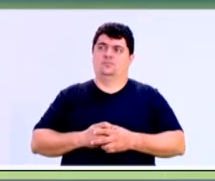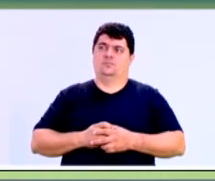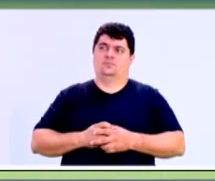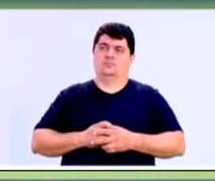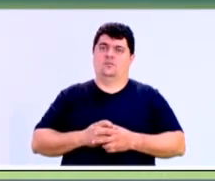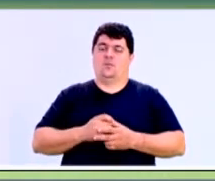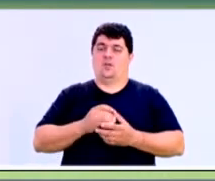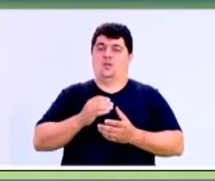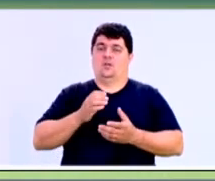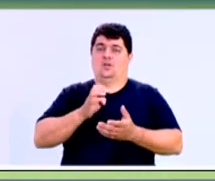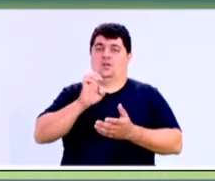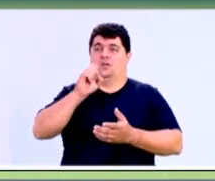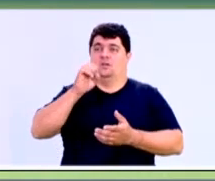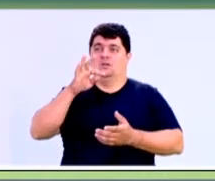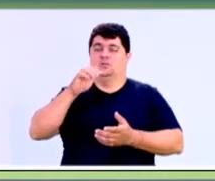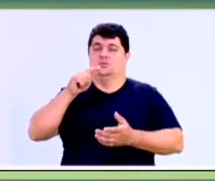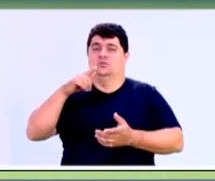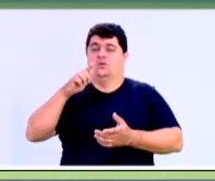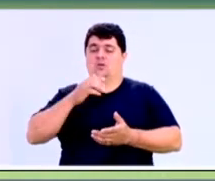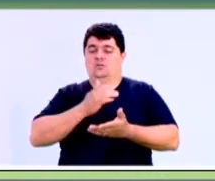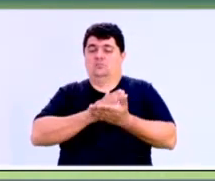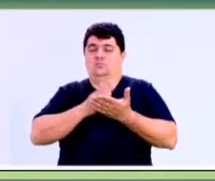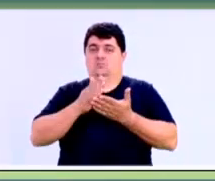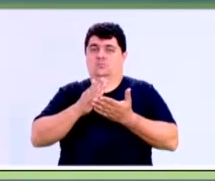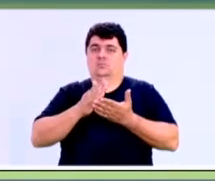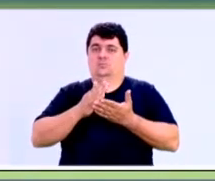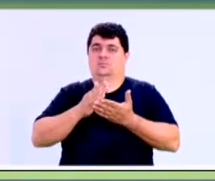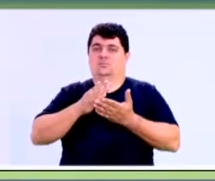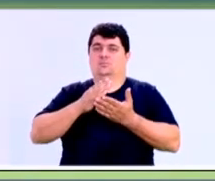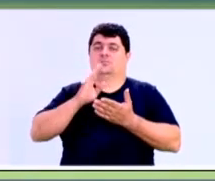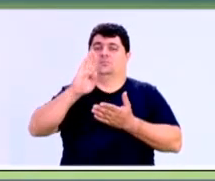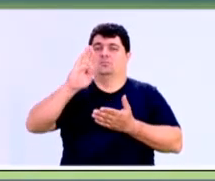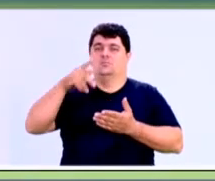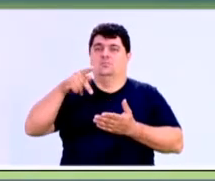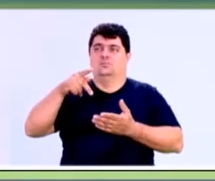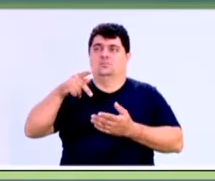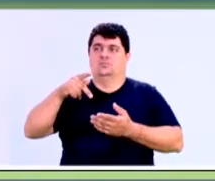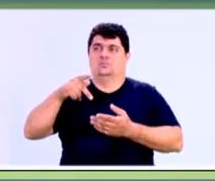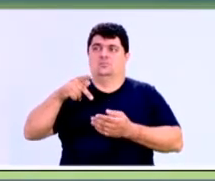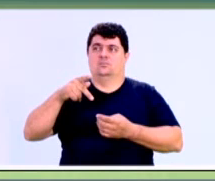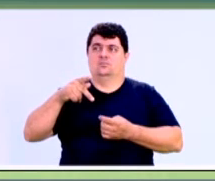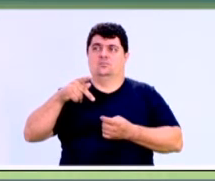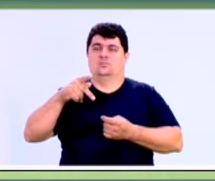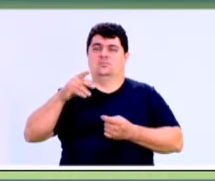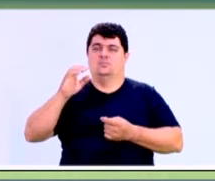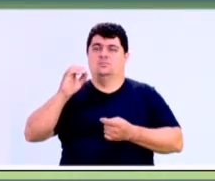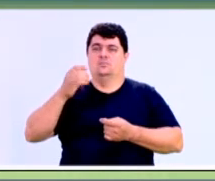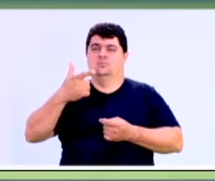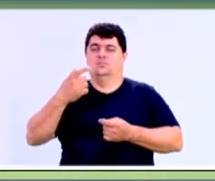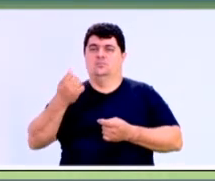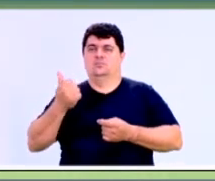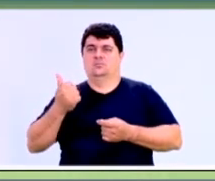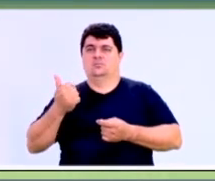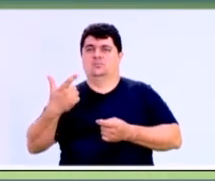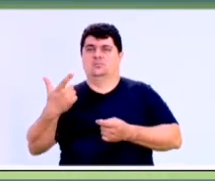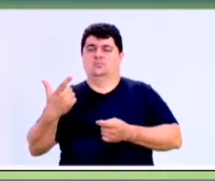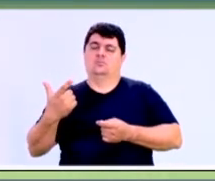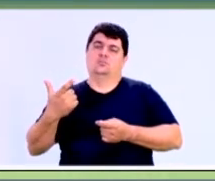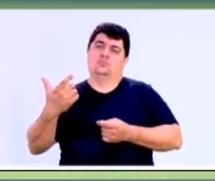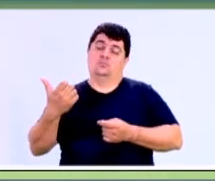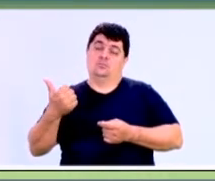estoque inicial eu vou encontrar no balanço patrimonial de